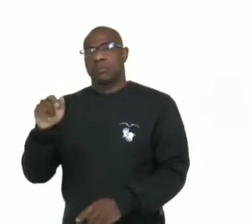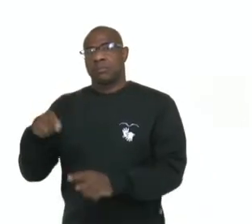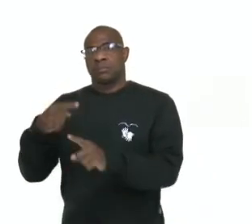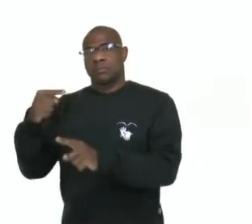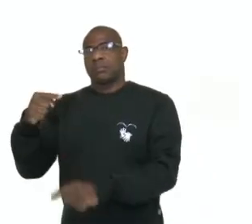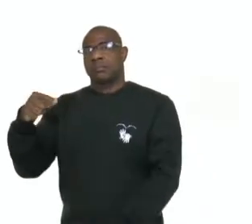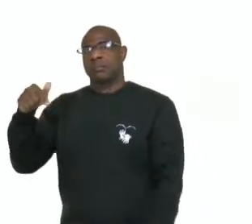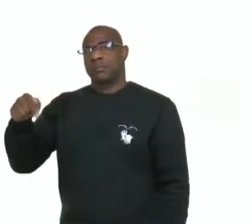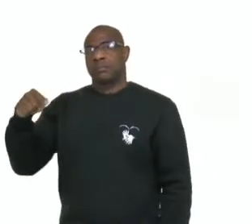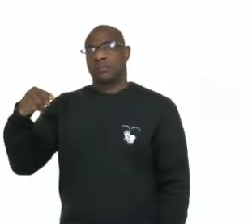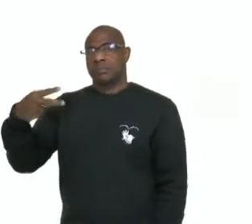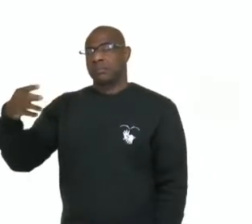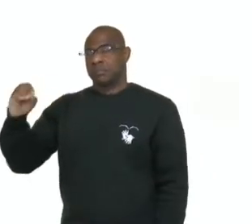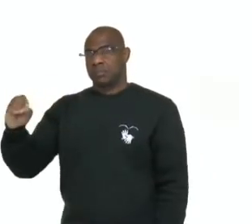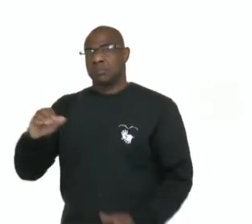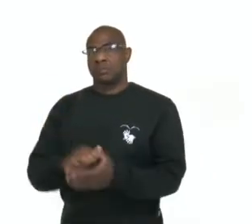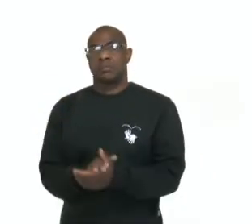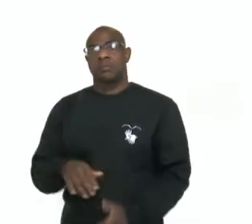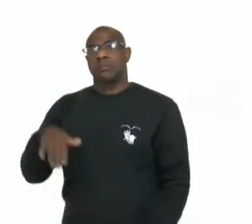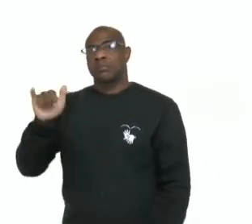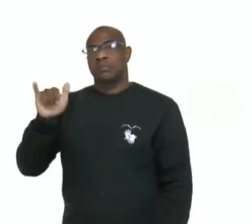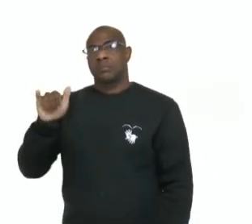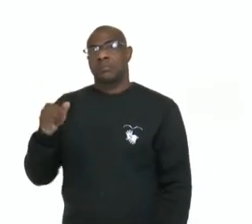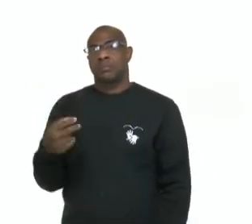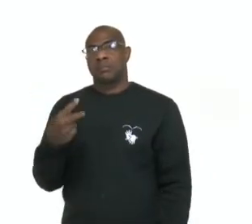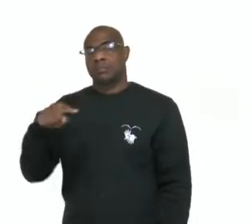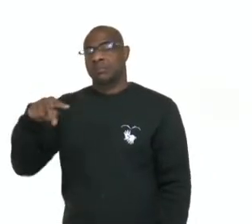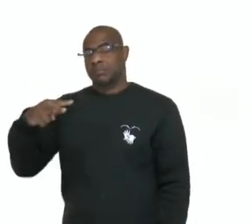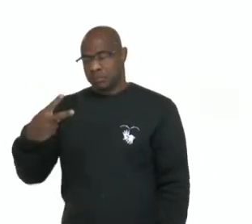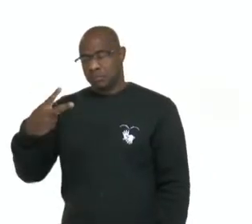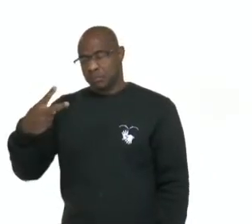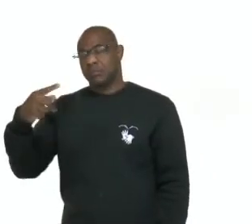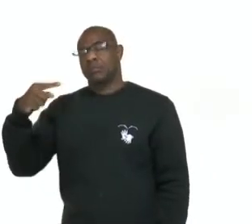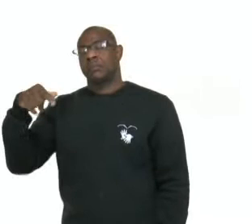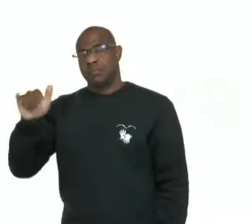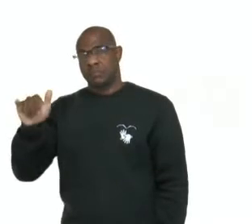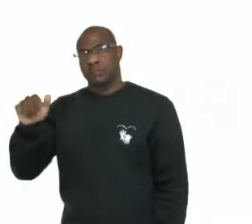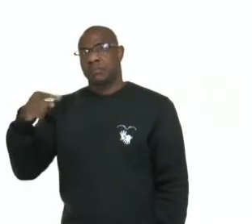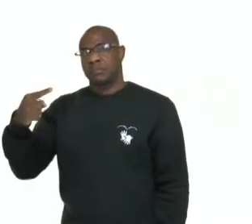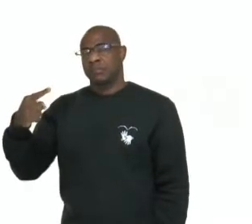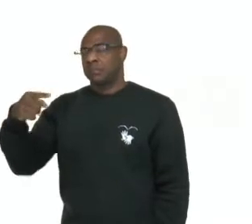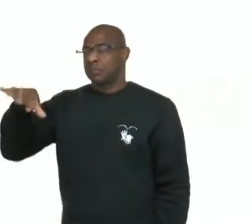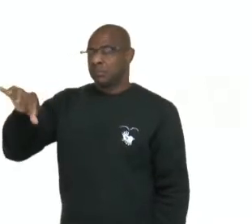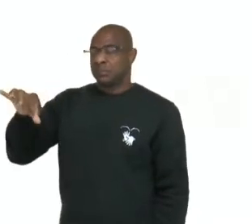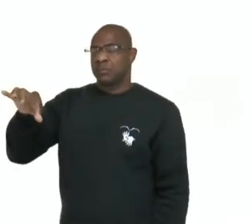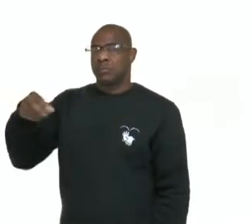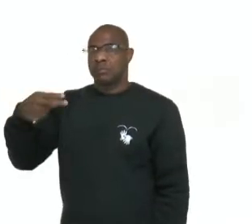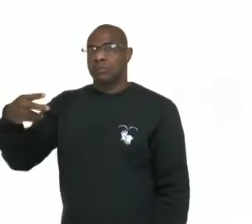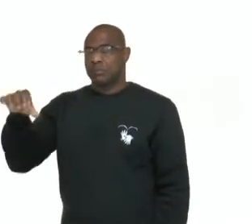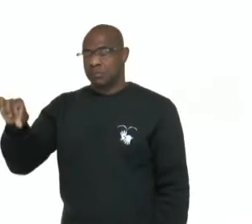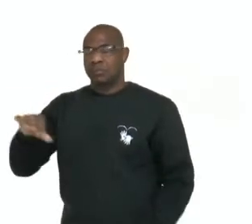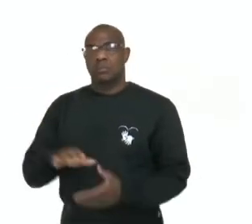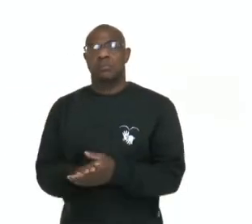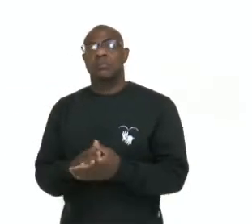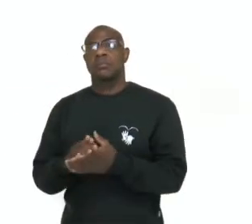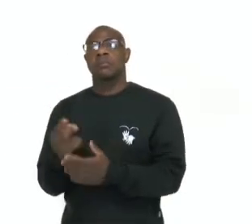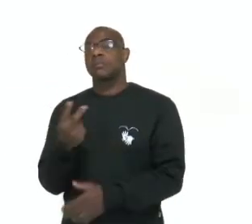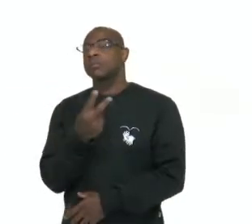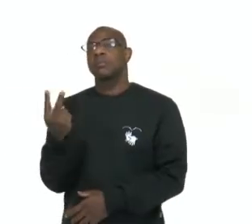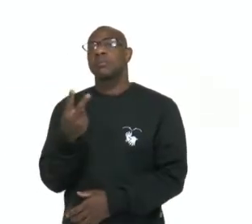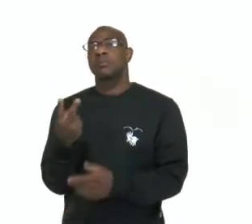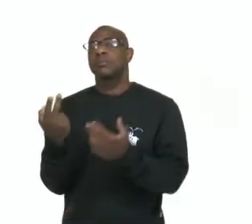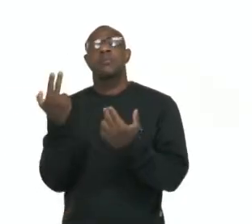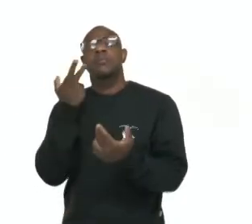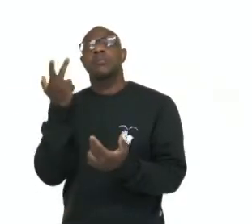igual a zero e y menos 2y menos 9 igual a zero. Qual é os pontos em comum entre elas?